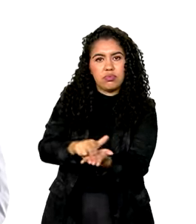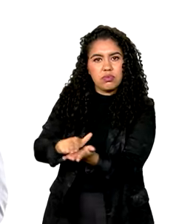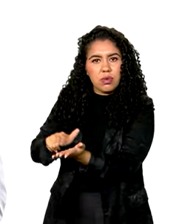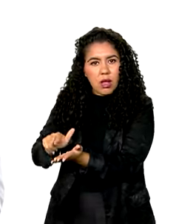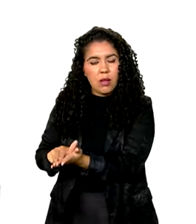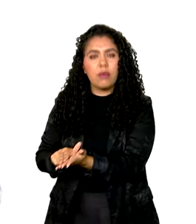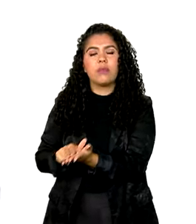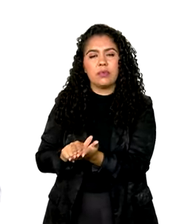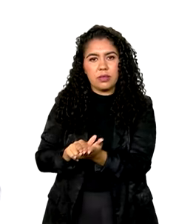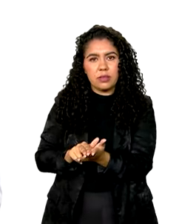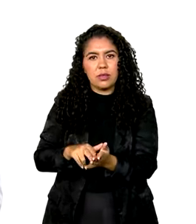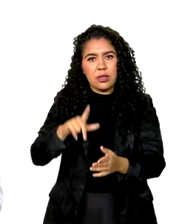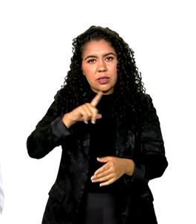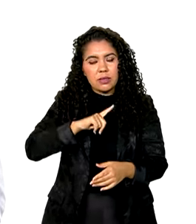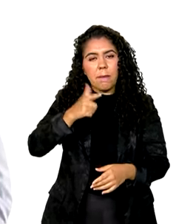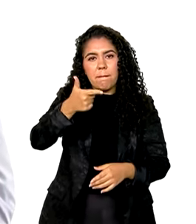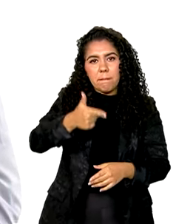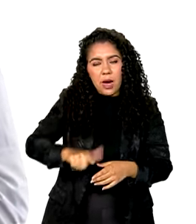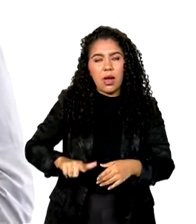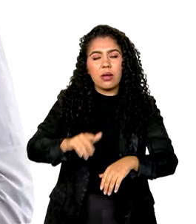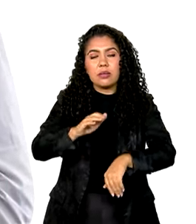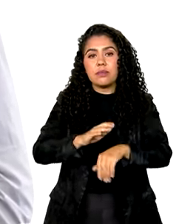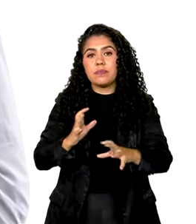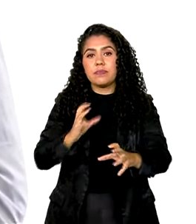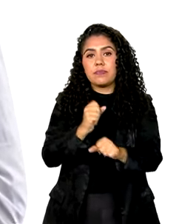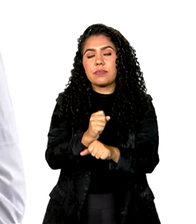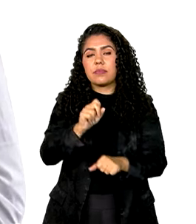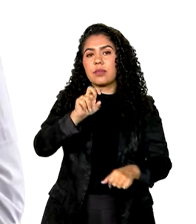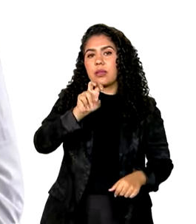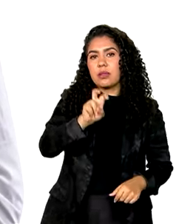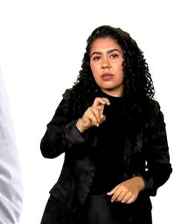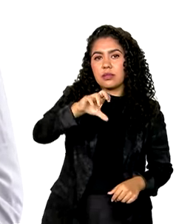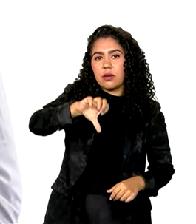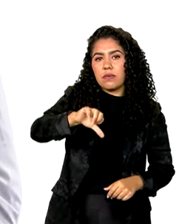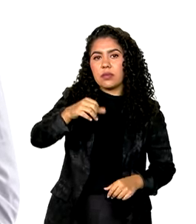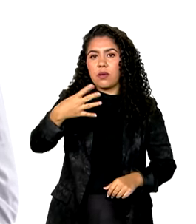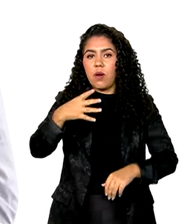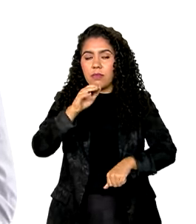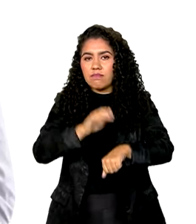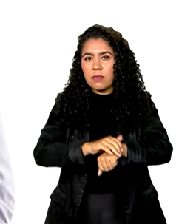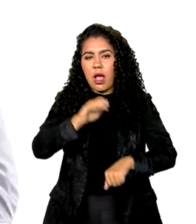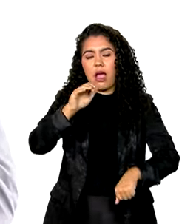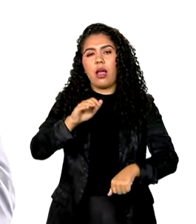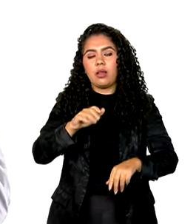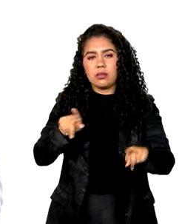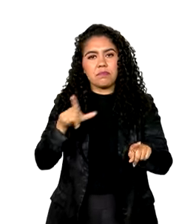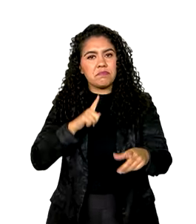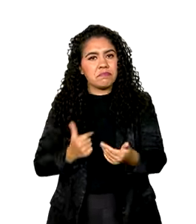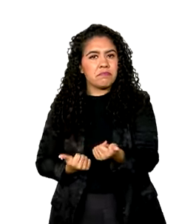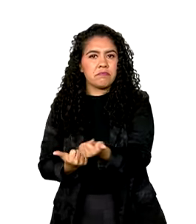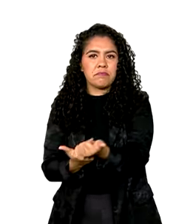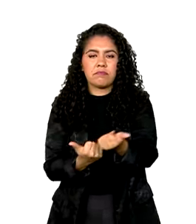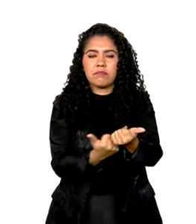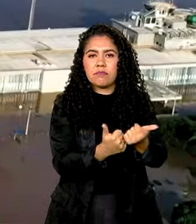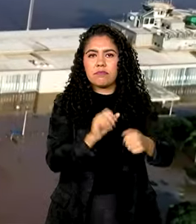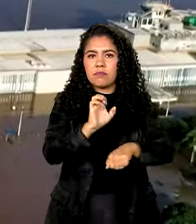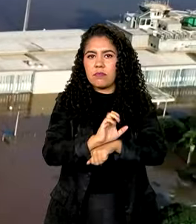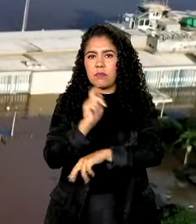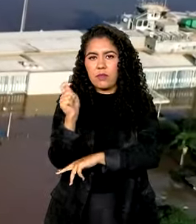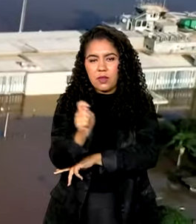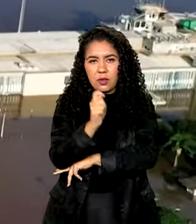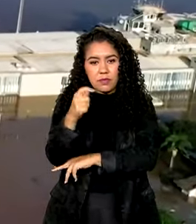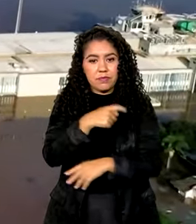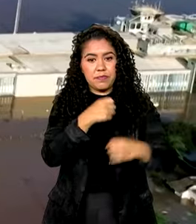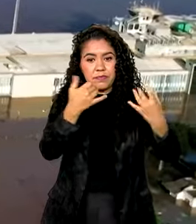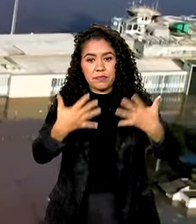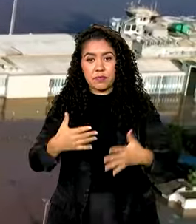como disse a Rita, os leitos calamidade, 594, com suporte em todo o estado do Rio Grande do Sul.